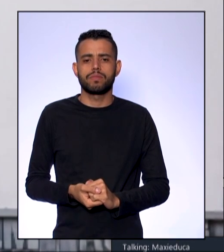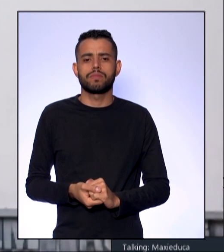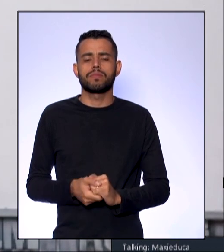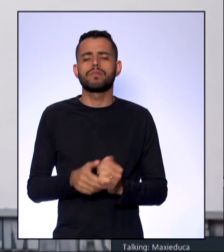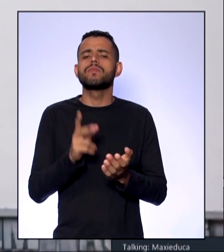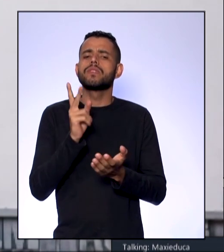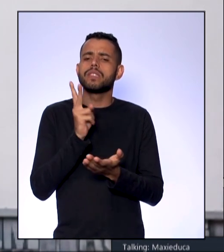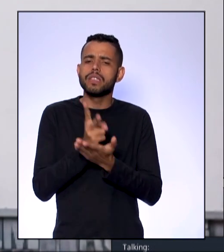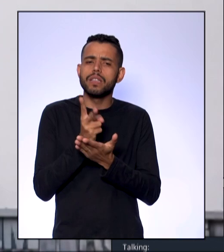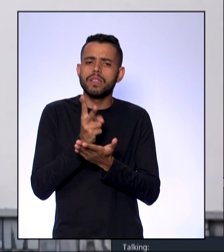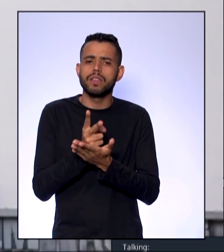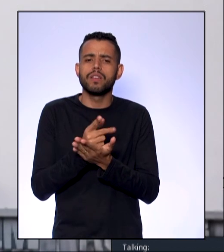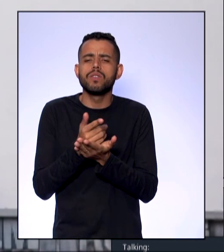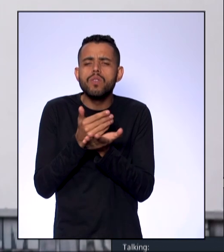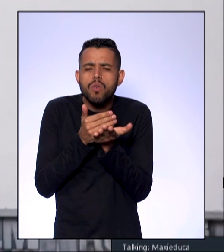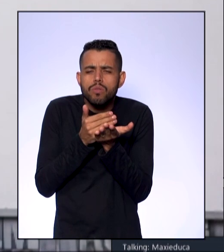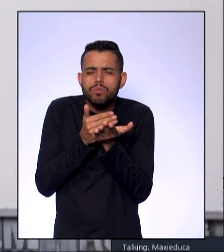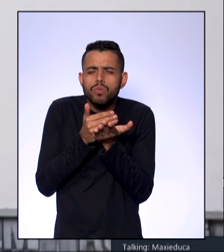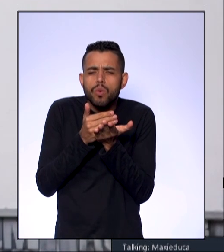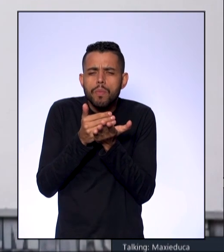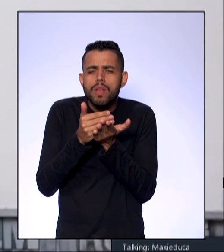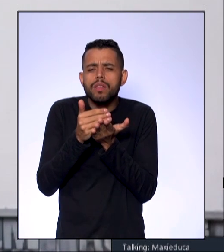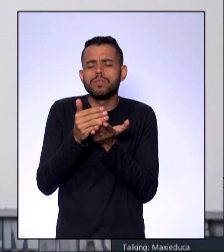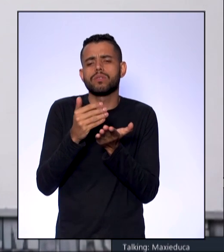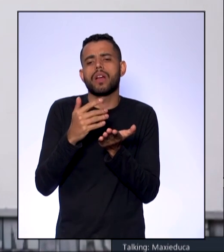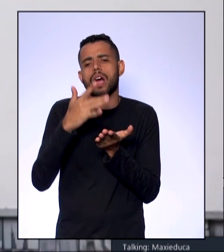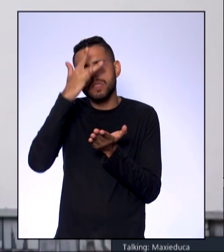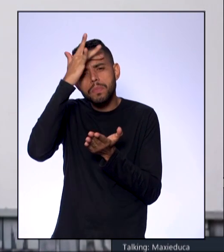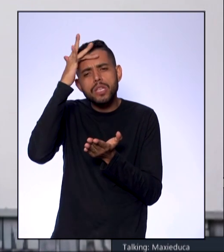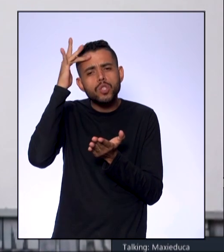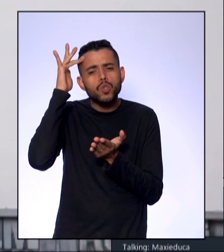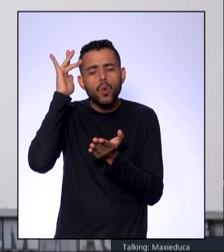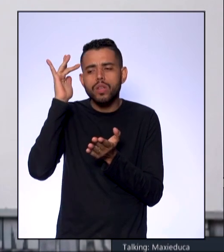à vida em